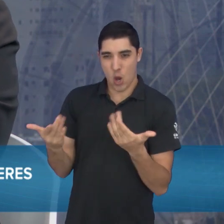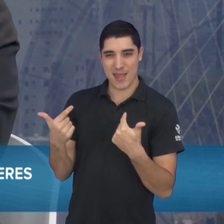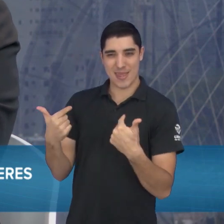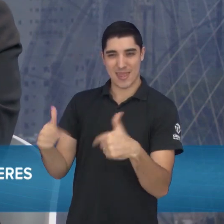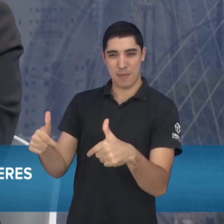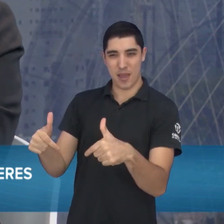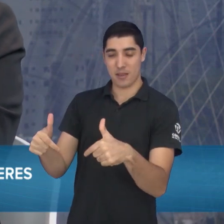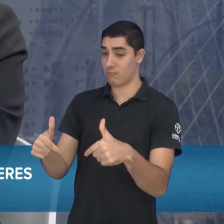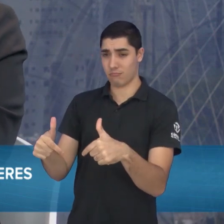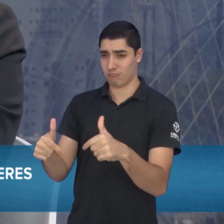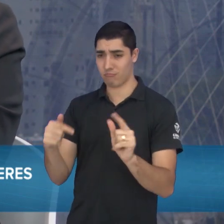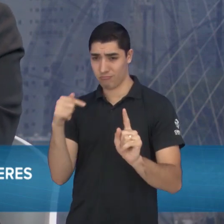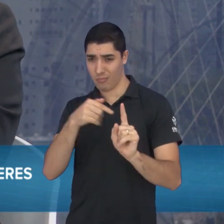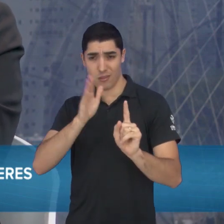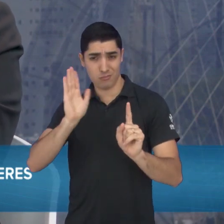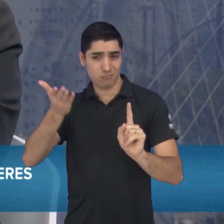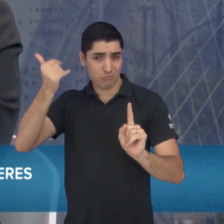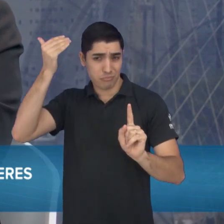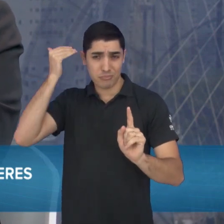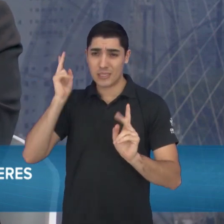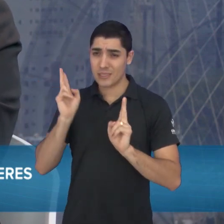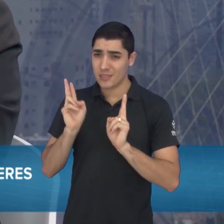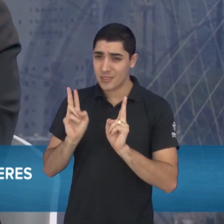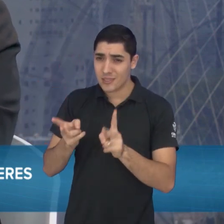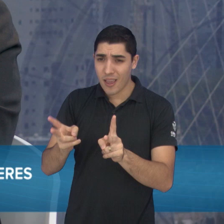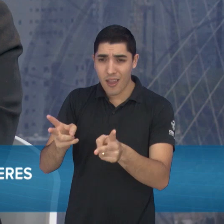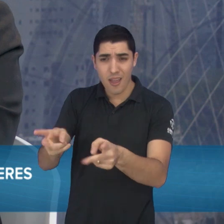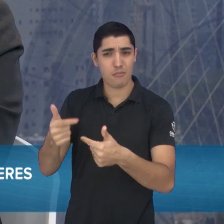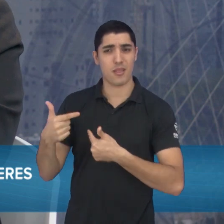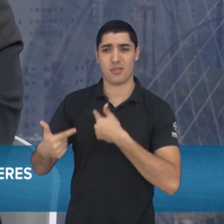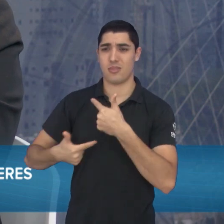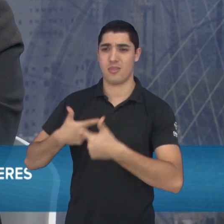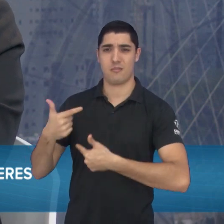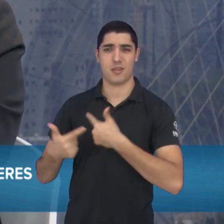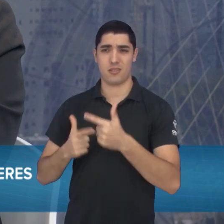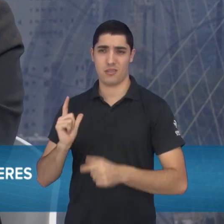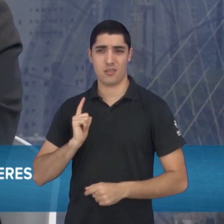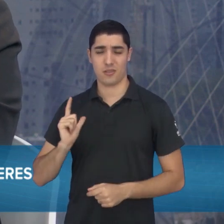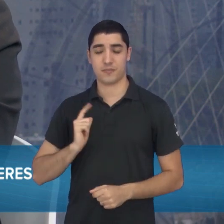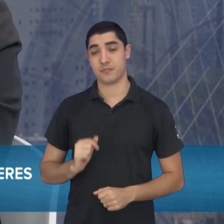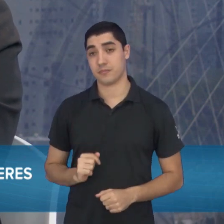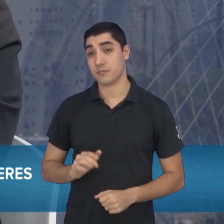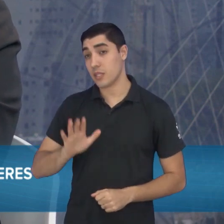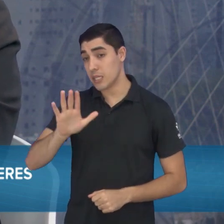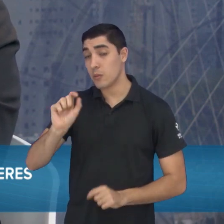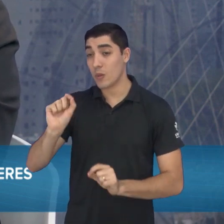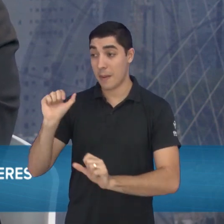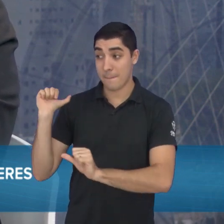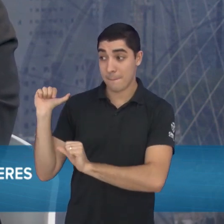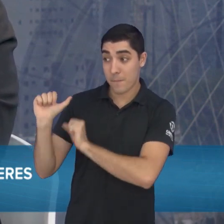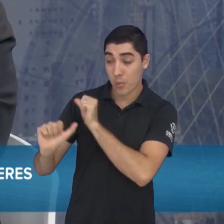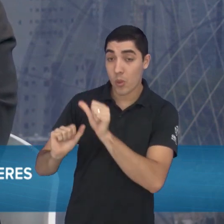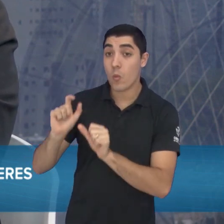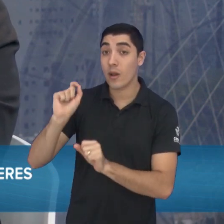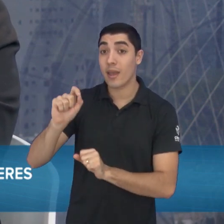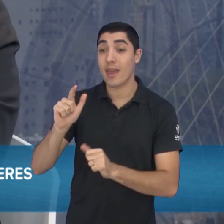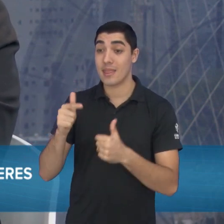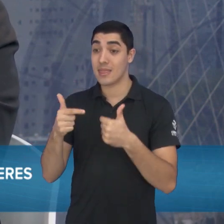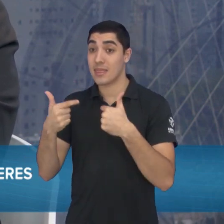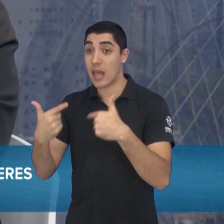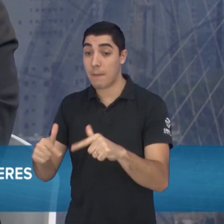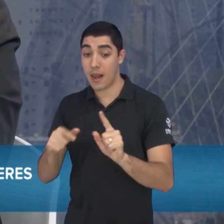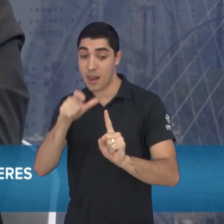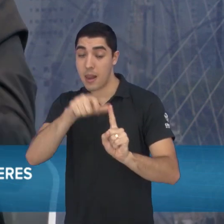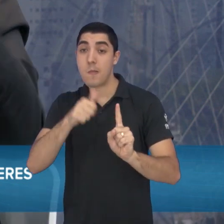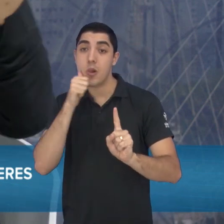Elas sempre trabalharam, na verdade, né? Sempre trabalhou. O que começou a mudar foi o trabalho pelo desejo.